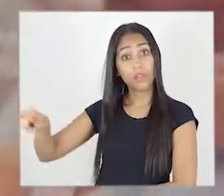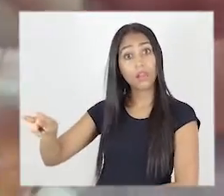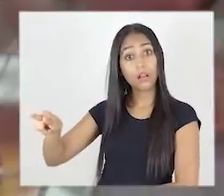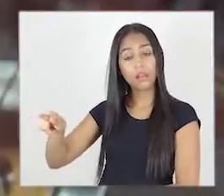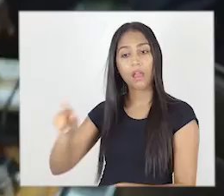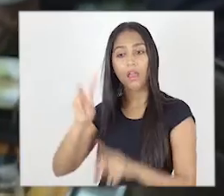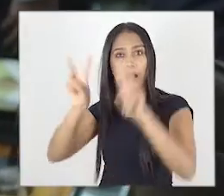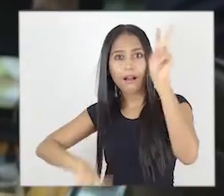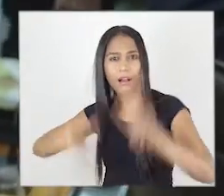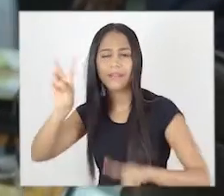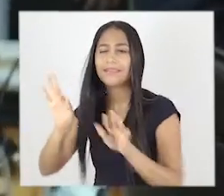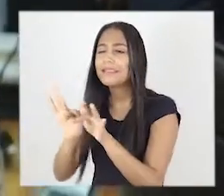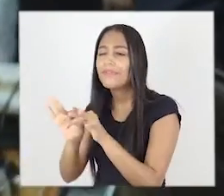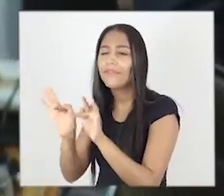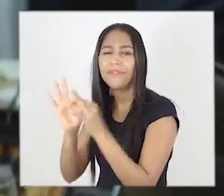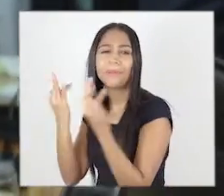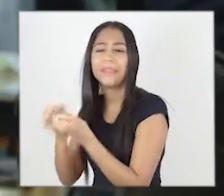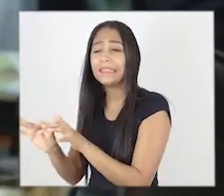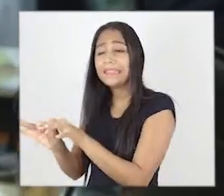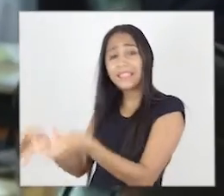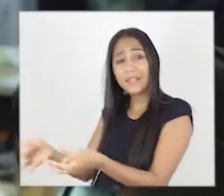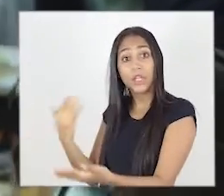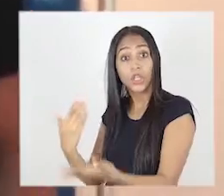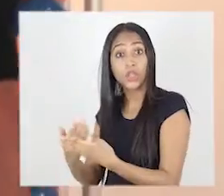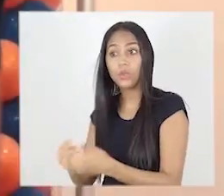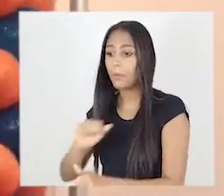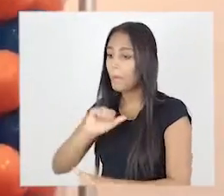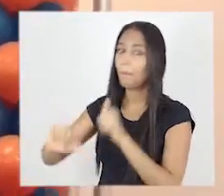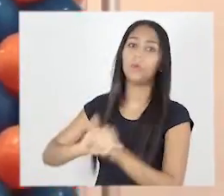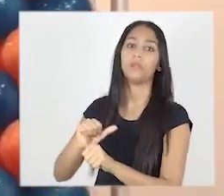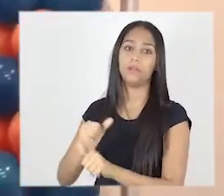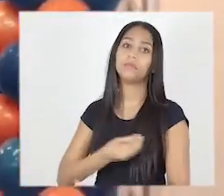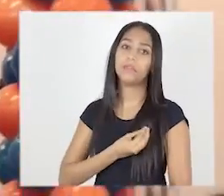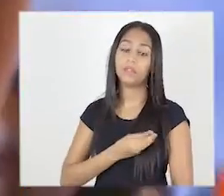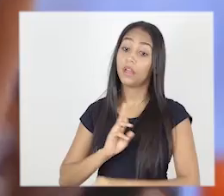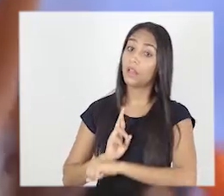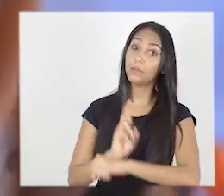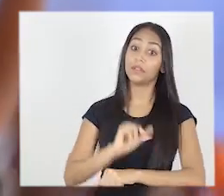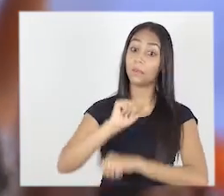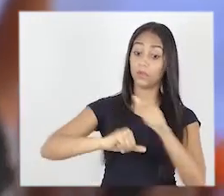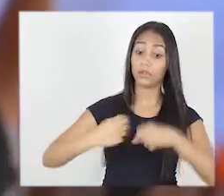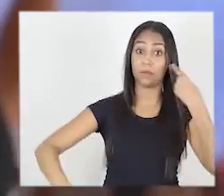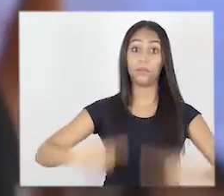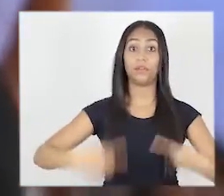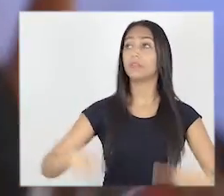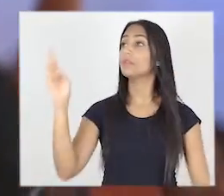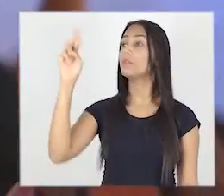de família humilde, que estudou muito para vencer na vida. Representa a mudança na política do Rio